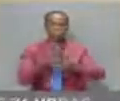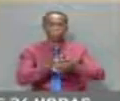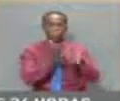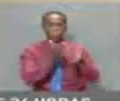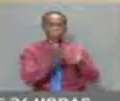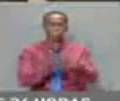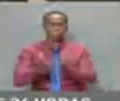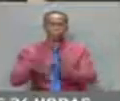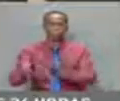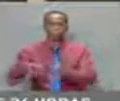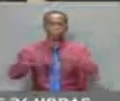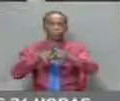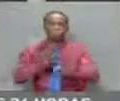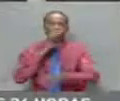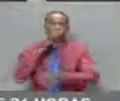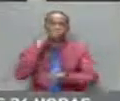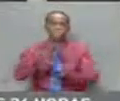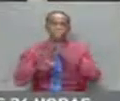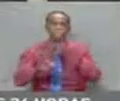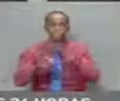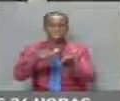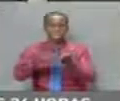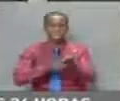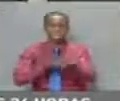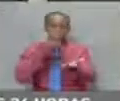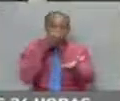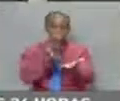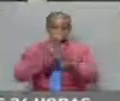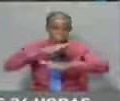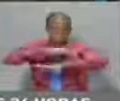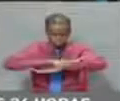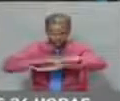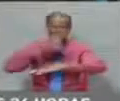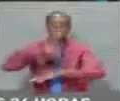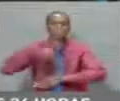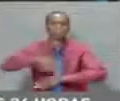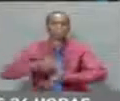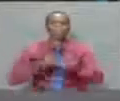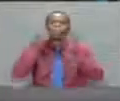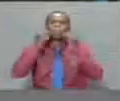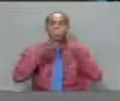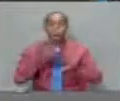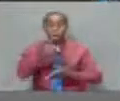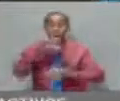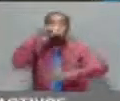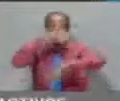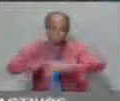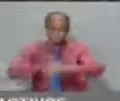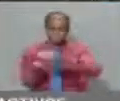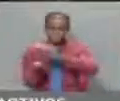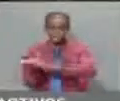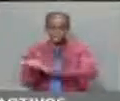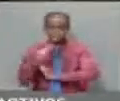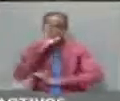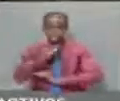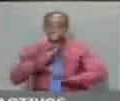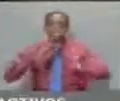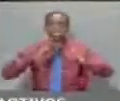como fazer cumprir as normas do decreto presidencial. Os meios apreendidos serão canalizados às